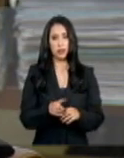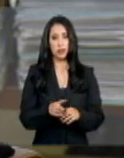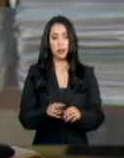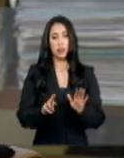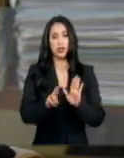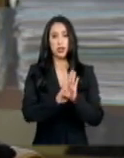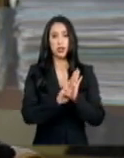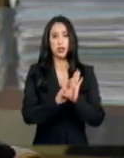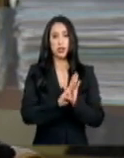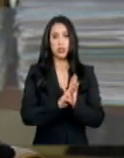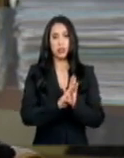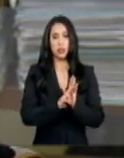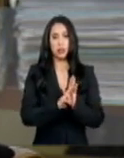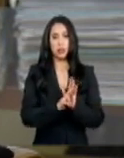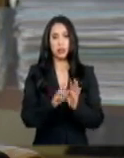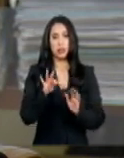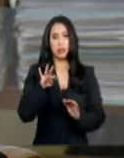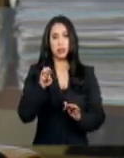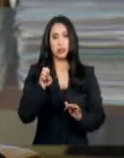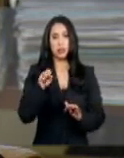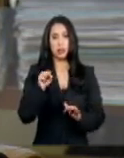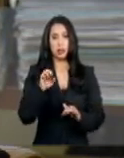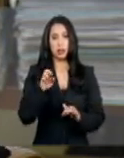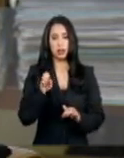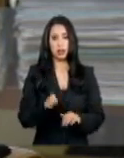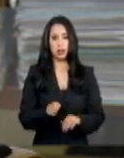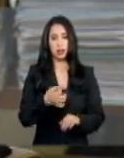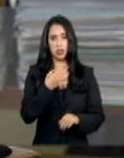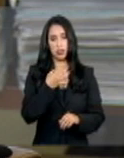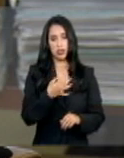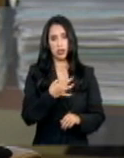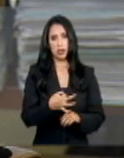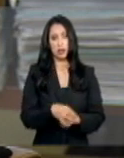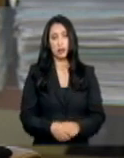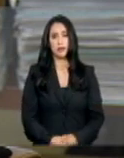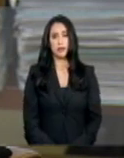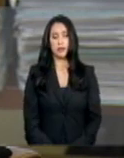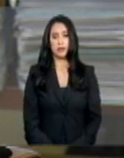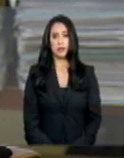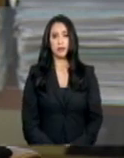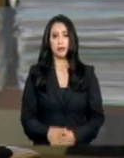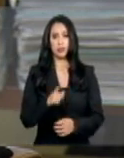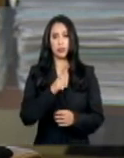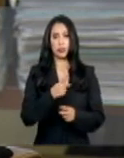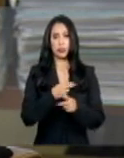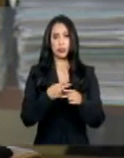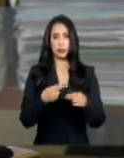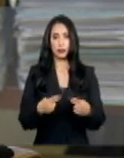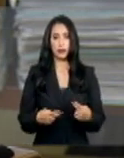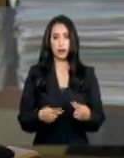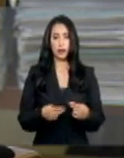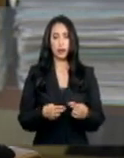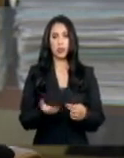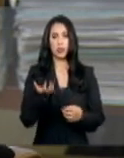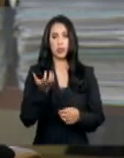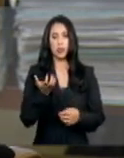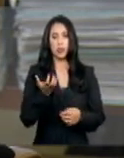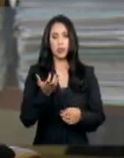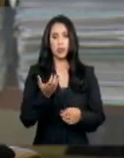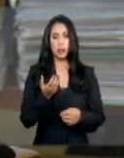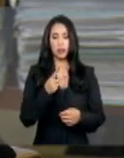da tese sugerida há uma questão preliminar que eu gostaria de enfrentar na competição